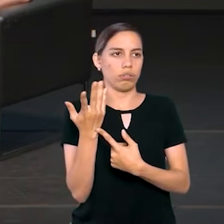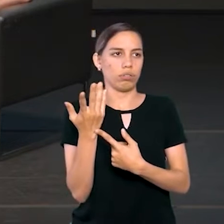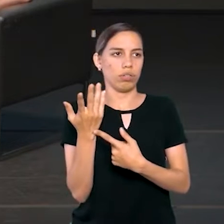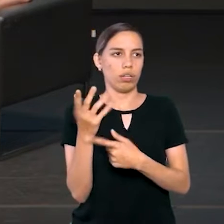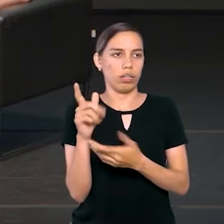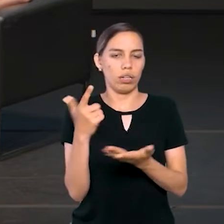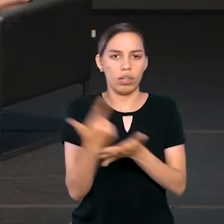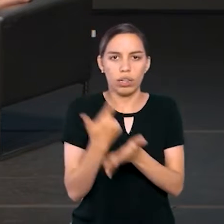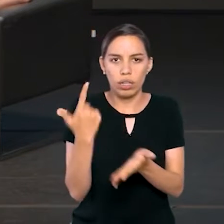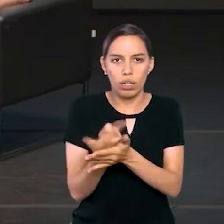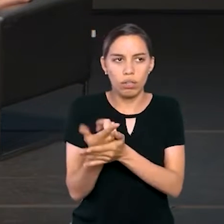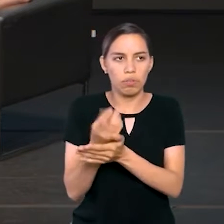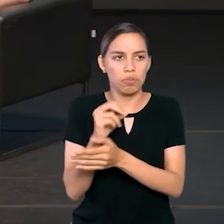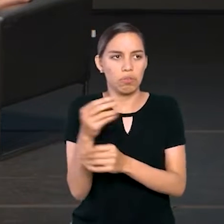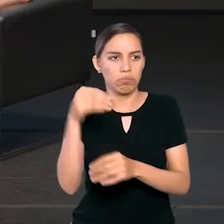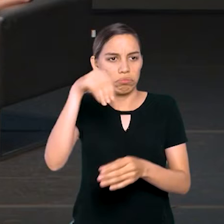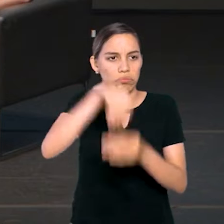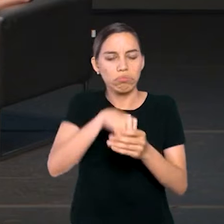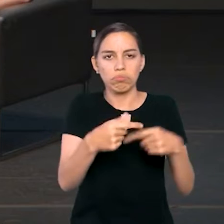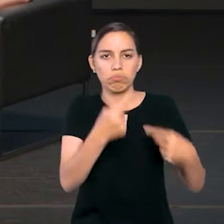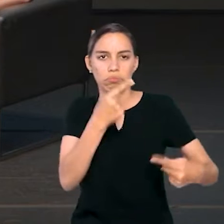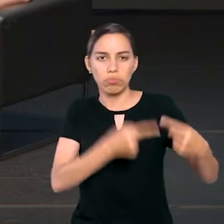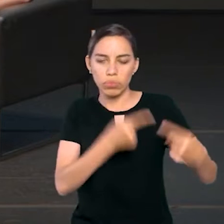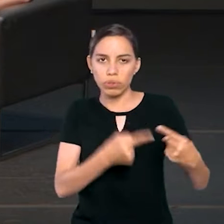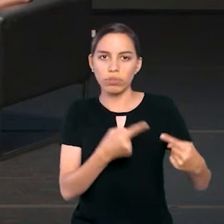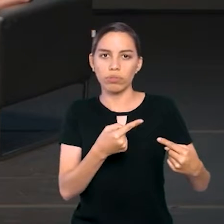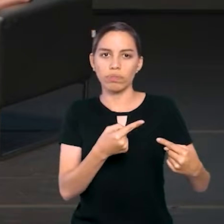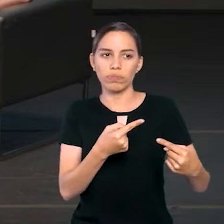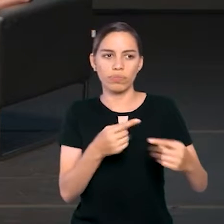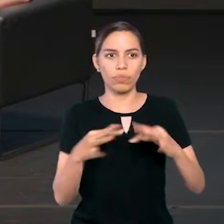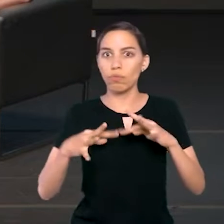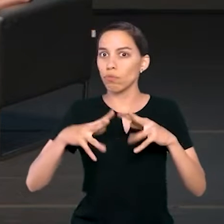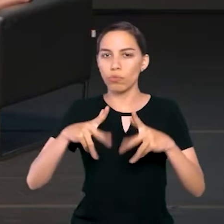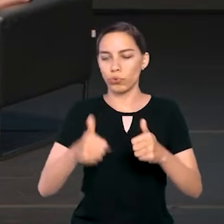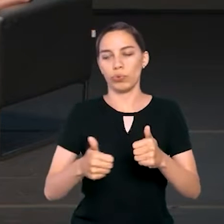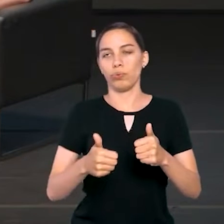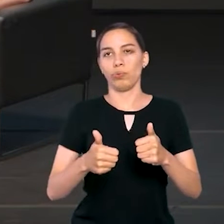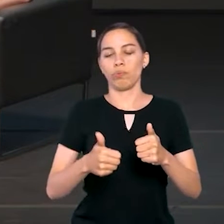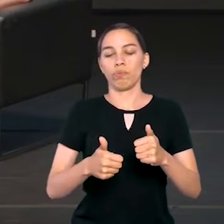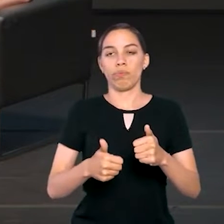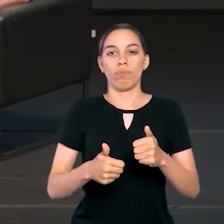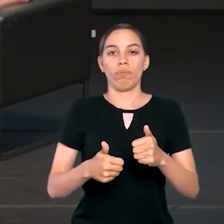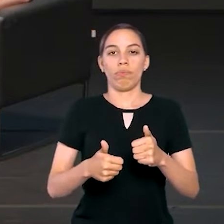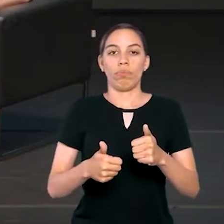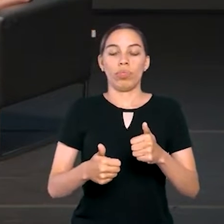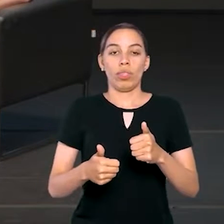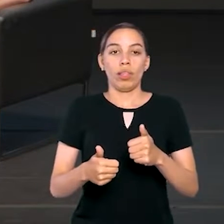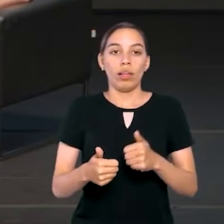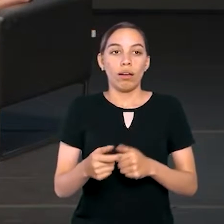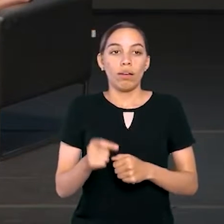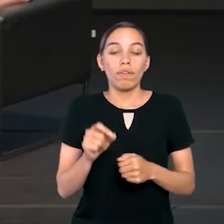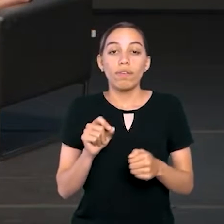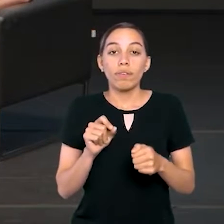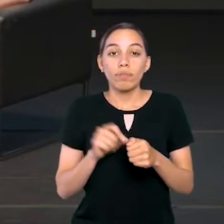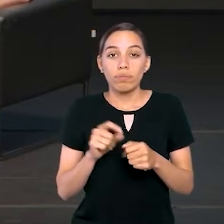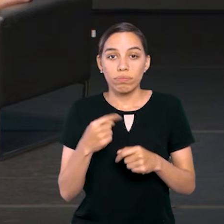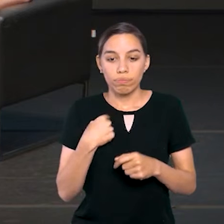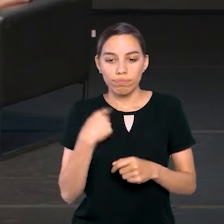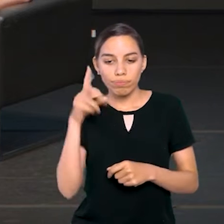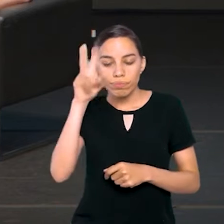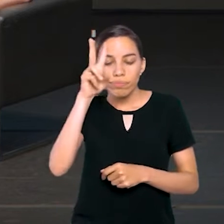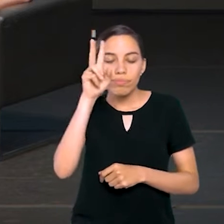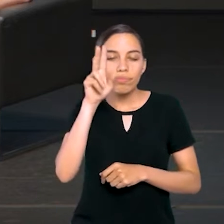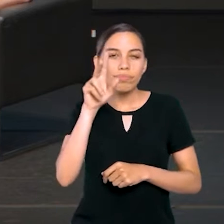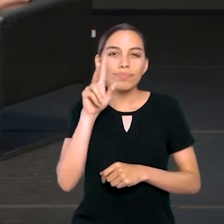literatura, na política, em tudo. Quer dizer, isso me faz lembrar uma